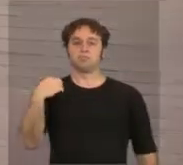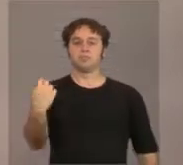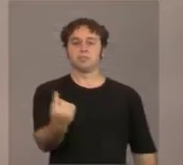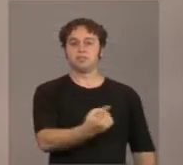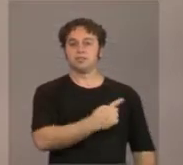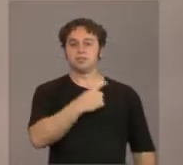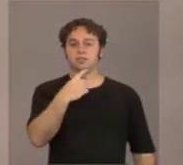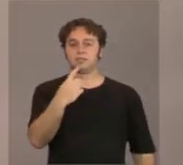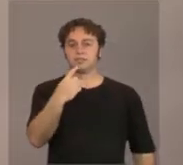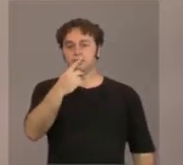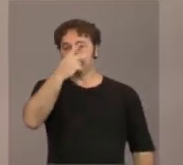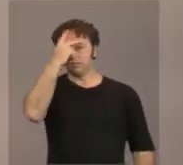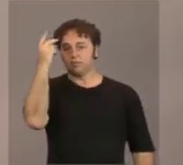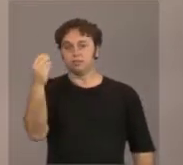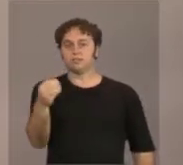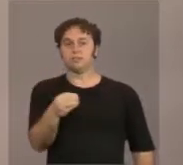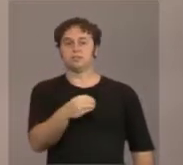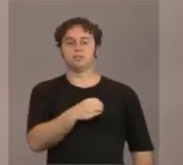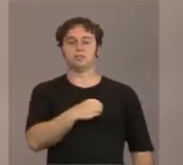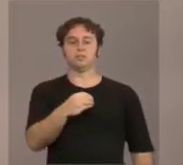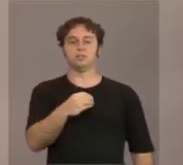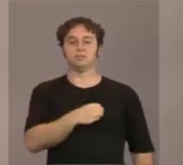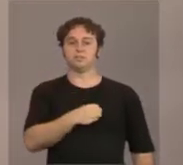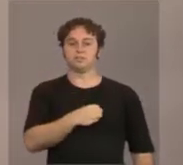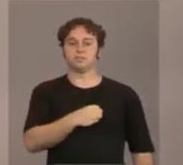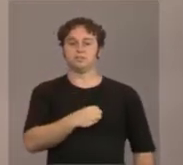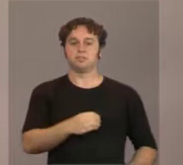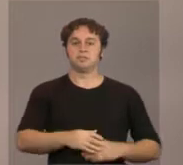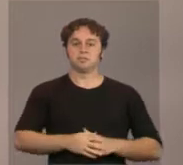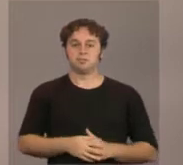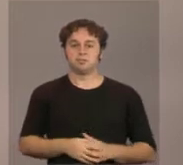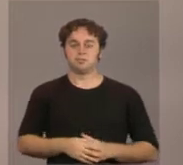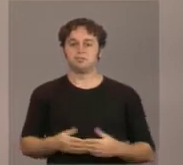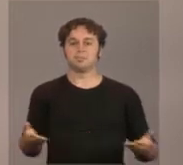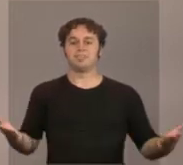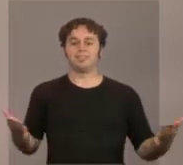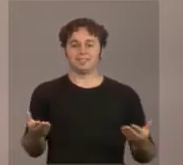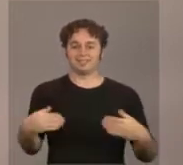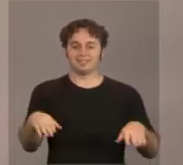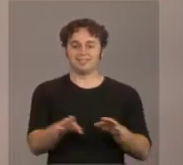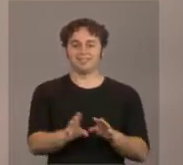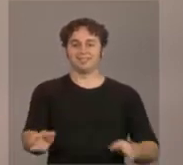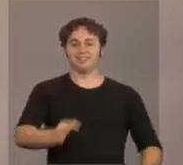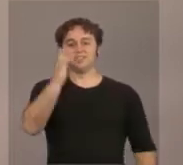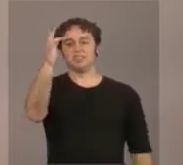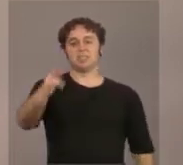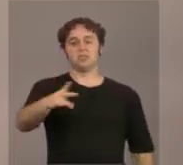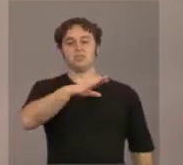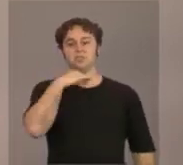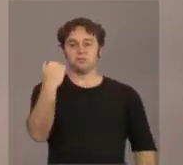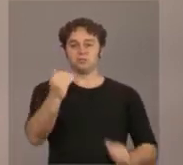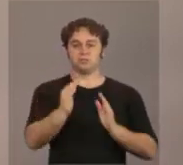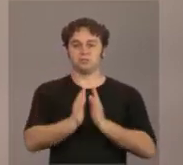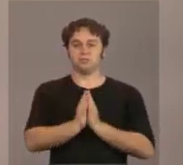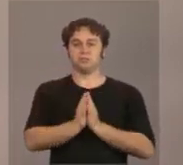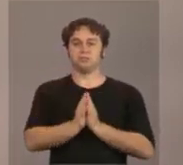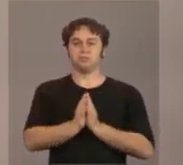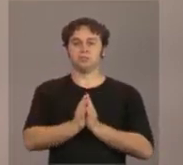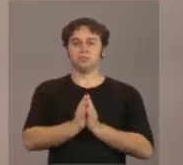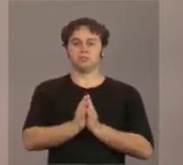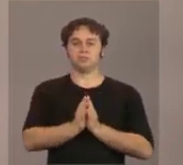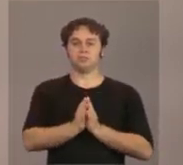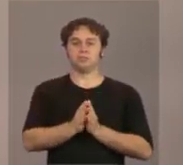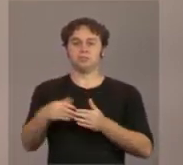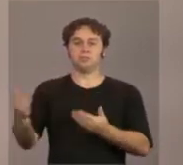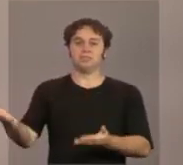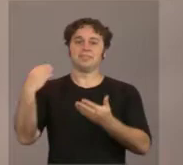Santa Maria, Mãe de Deus. Santa Maria, Mãe de Deus, rogai por nós, pecadores, agora na hora de